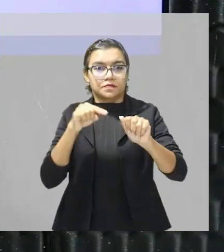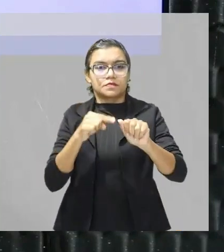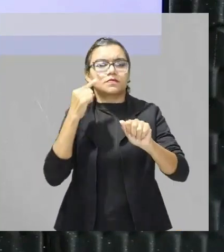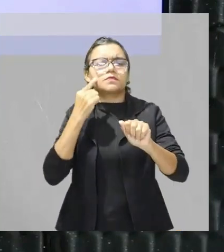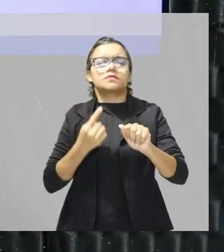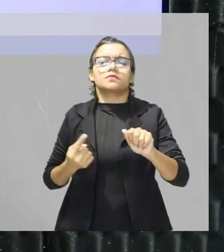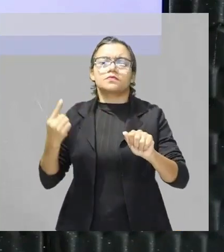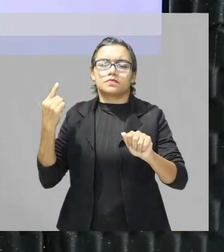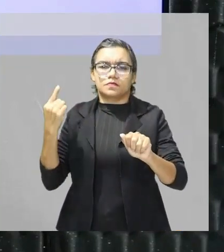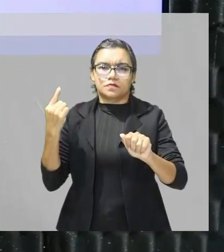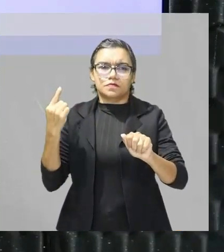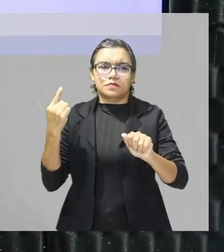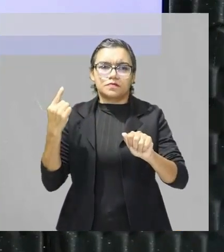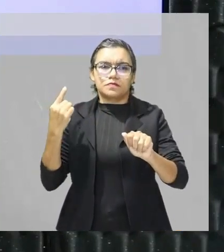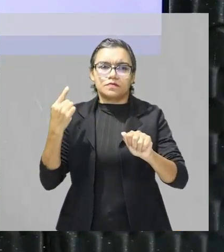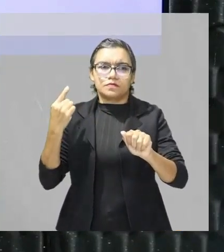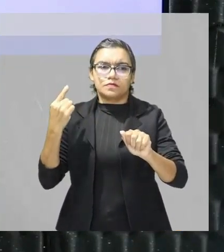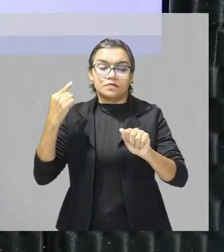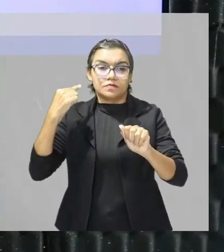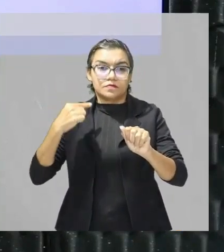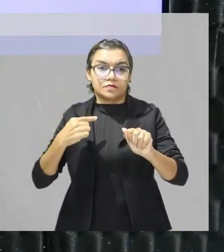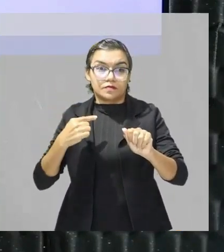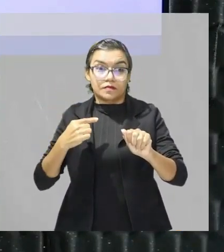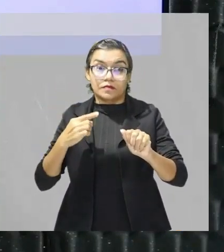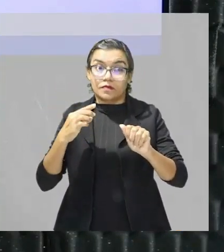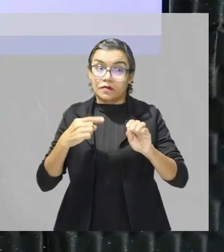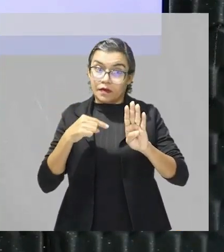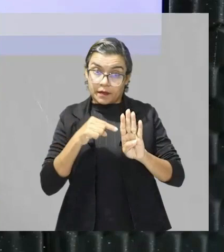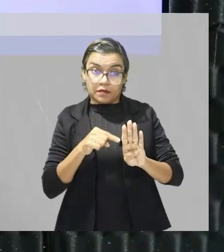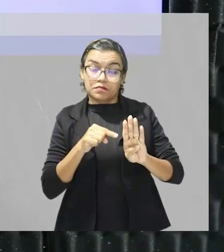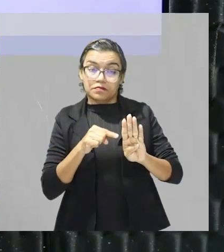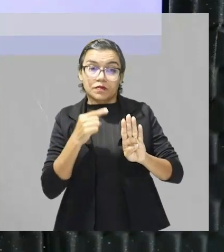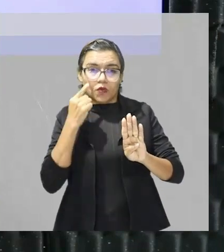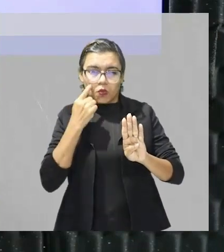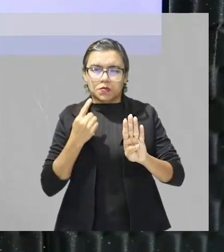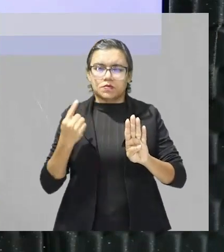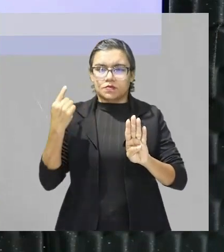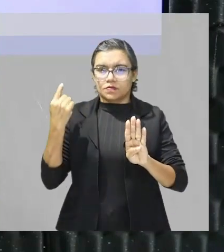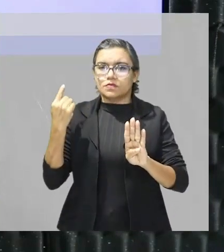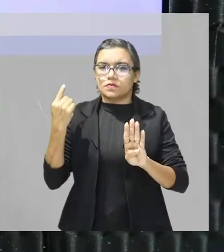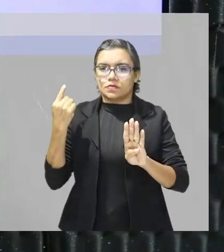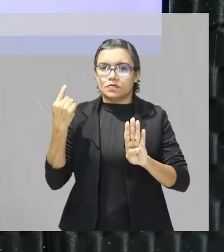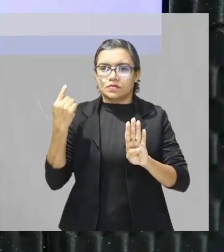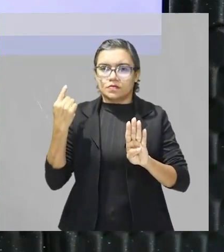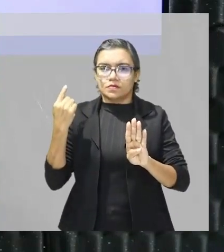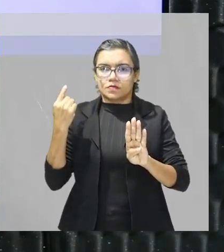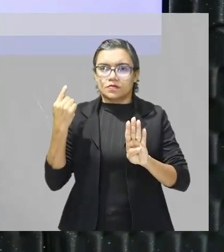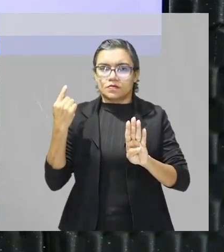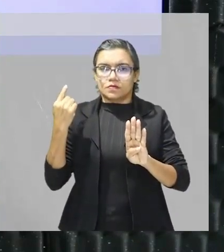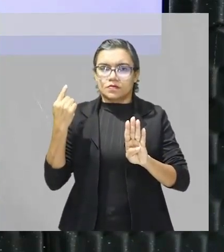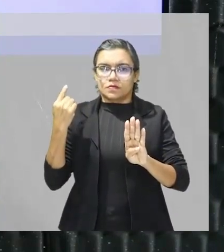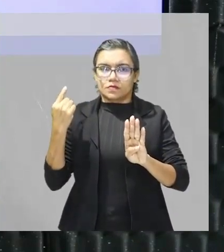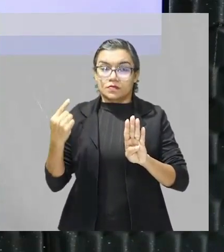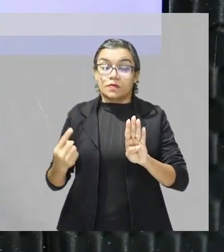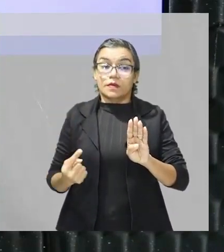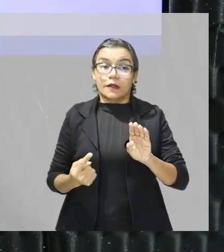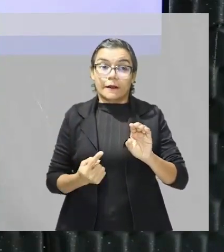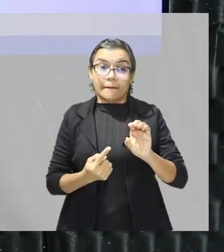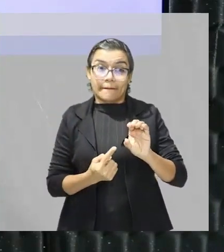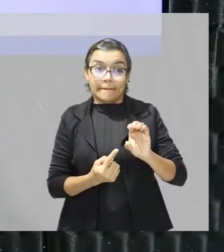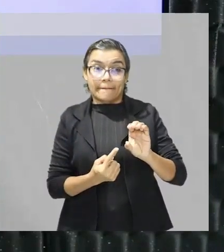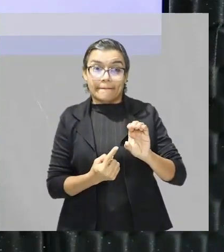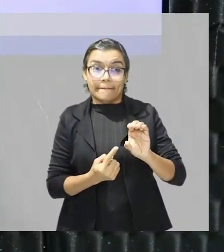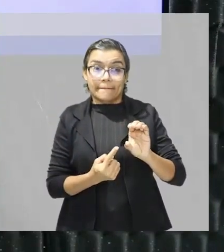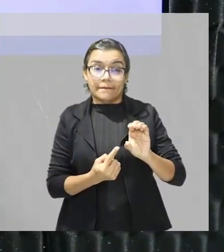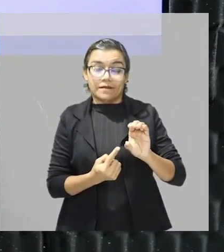e de onda simultaneamente toda matéria é formada por partículas extremamente pequenas letra C